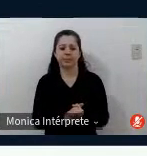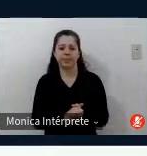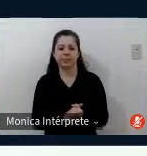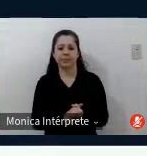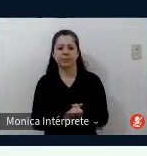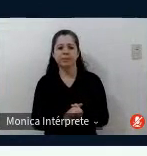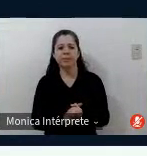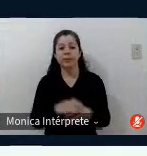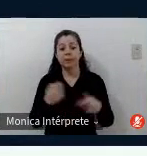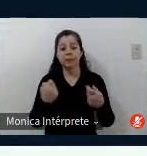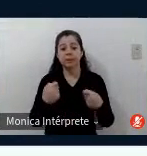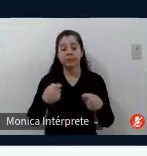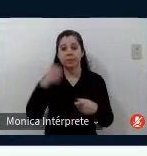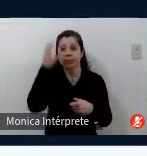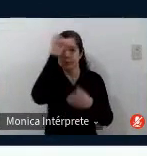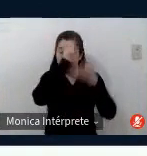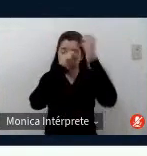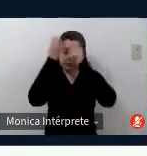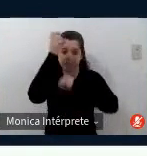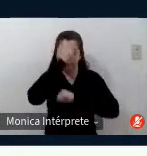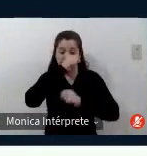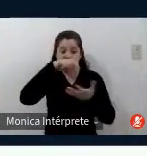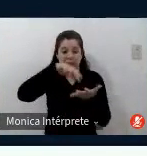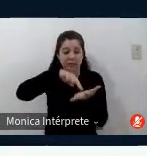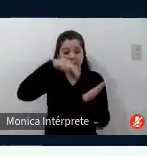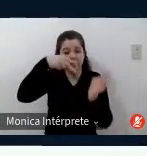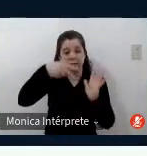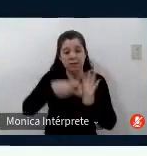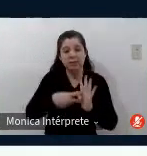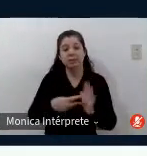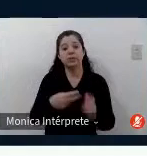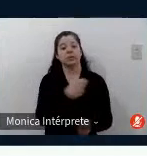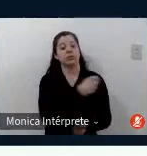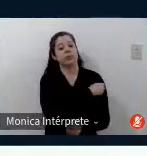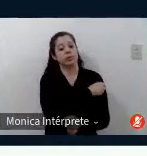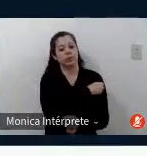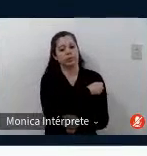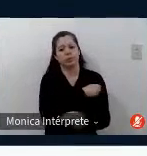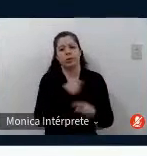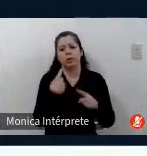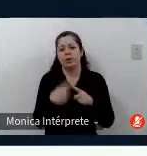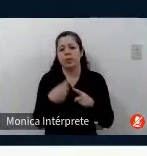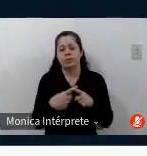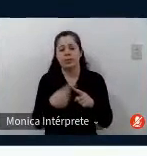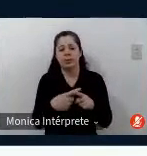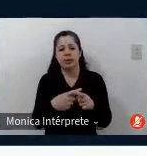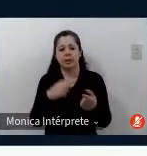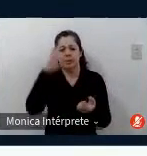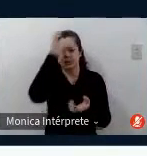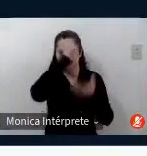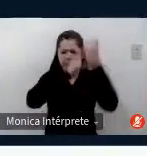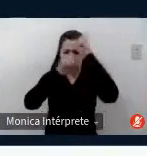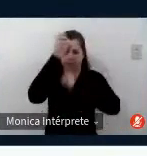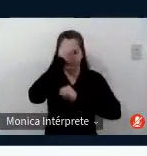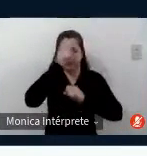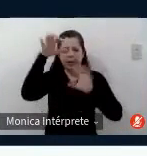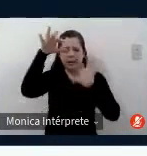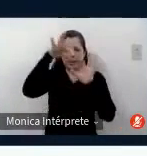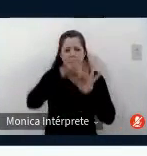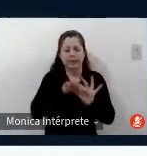porque está relacionado ao seu cotidiano, né, ele vai possibilitar com que ele